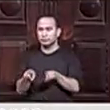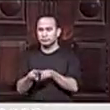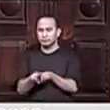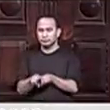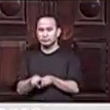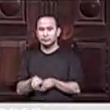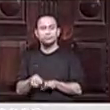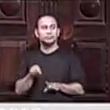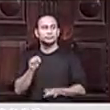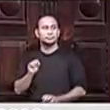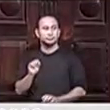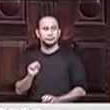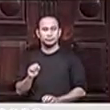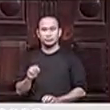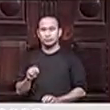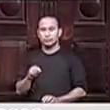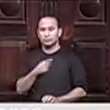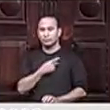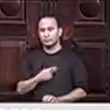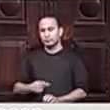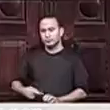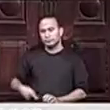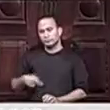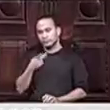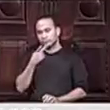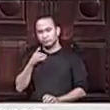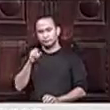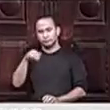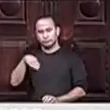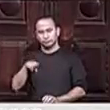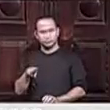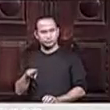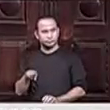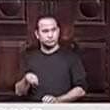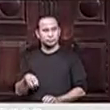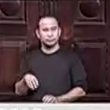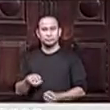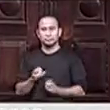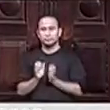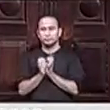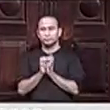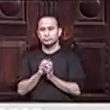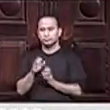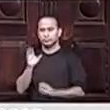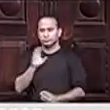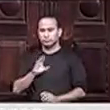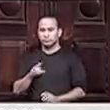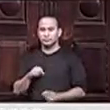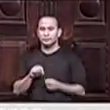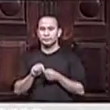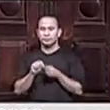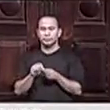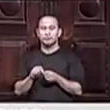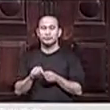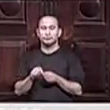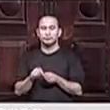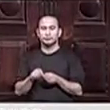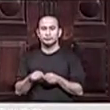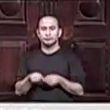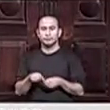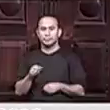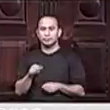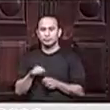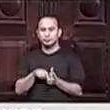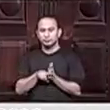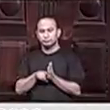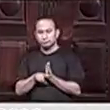que, caso o presidente não renuncie, o Congresso Nacional cumpra com seu dever avaliando o processo